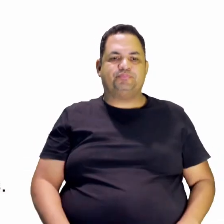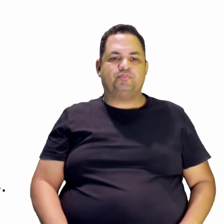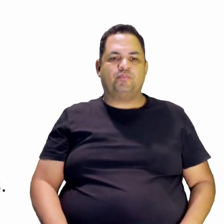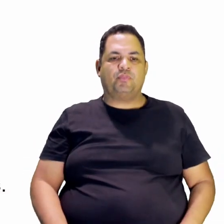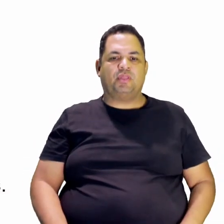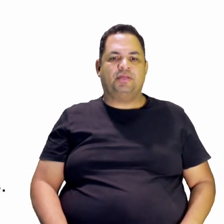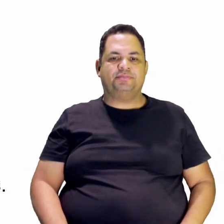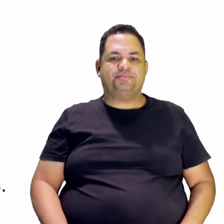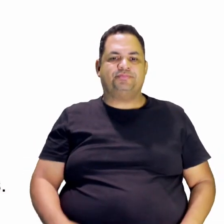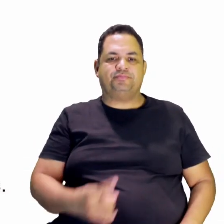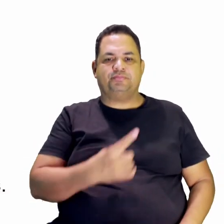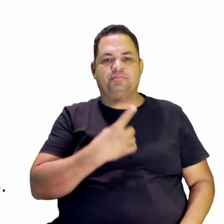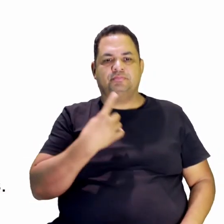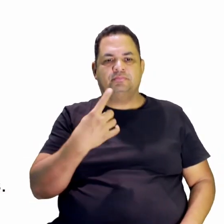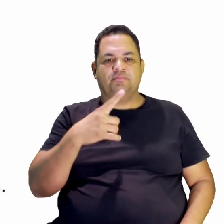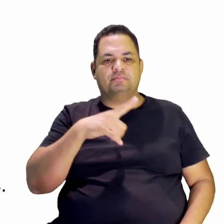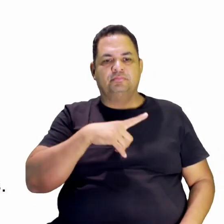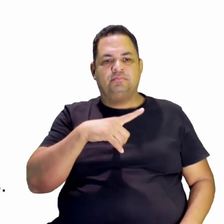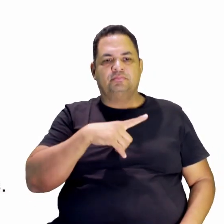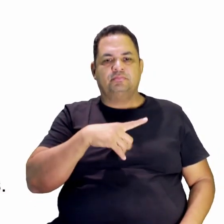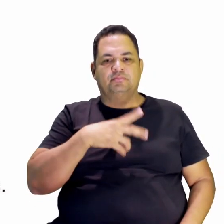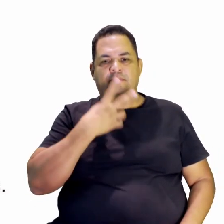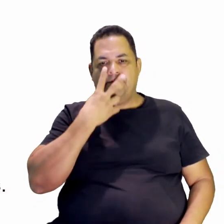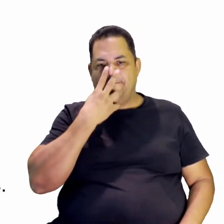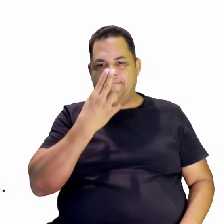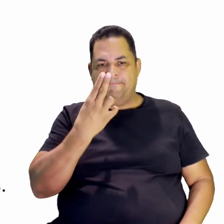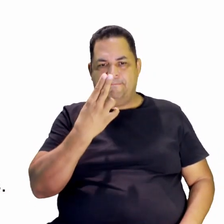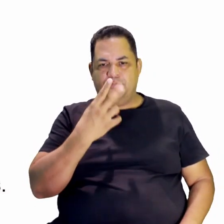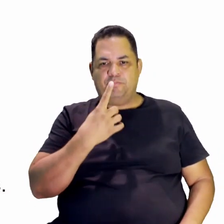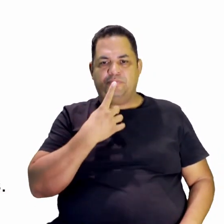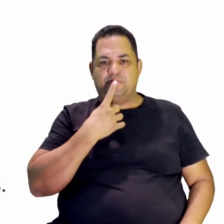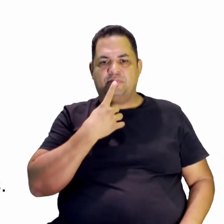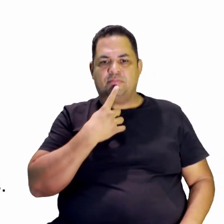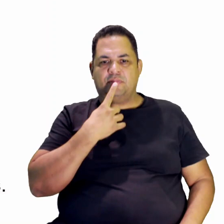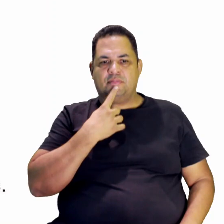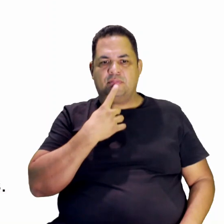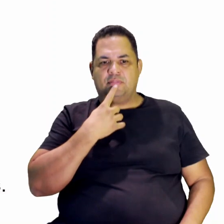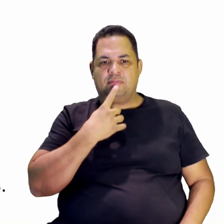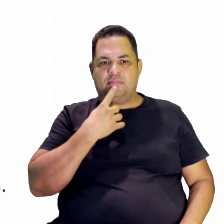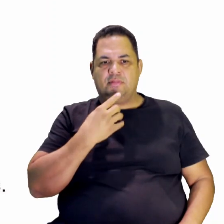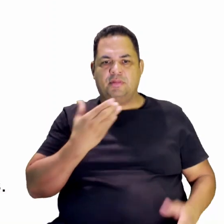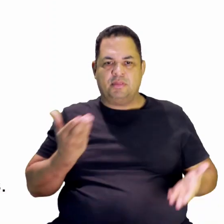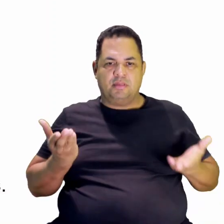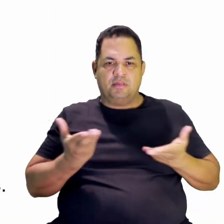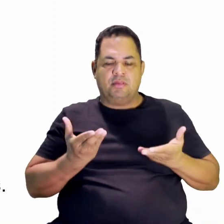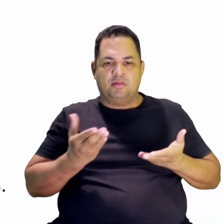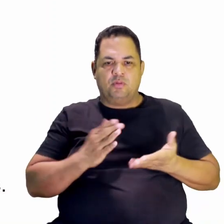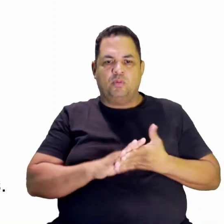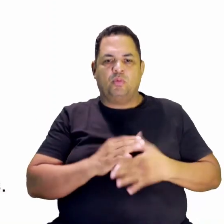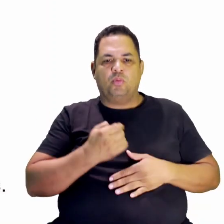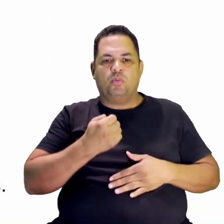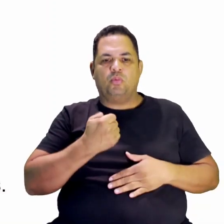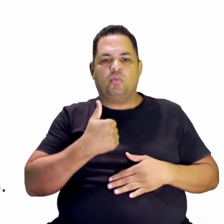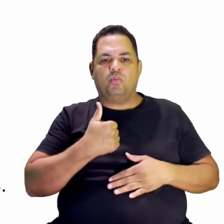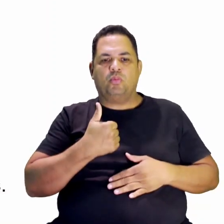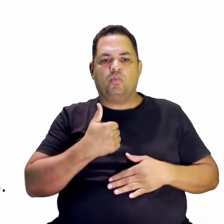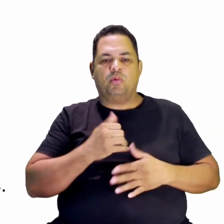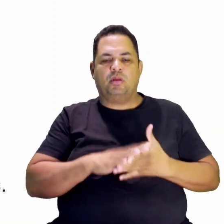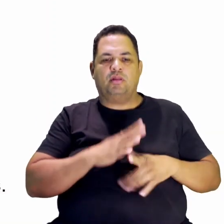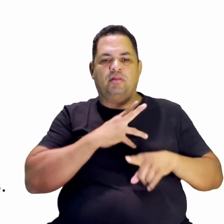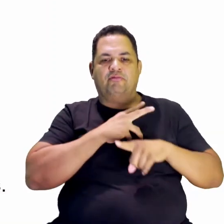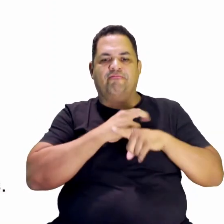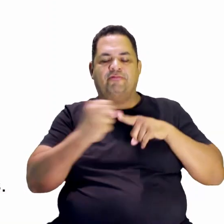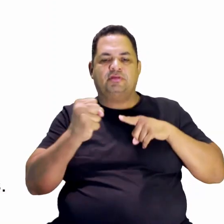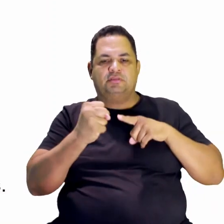pelo tipo que nós temos aí, dá a impressão que a equipe vermelha está, nesse momento, quase ganhando a competição, arrastando a